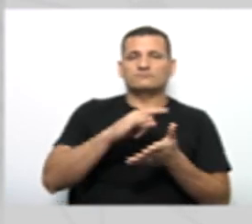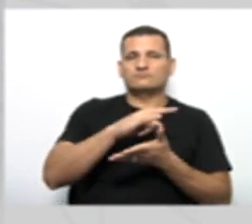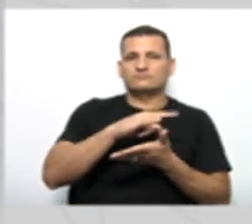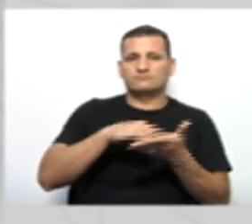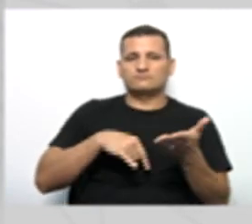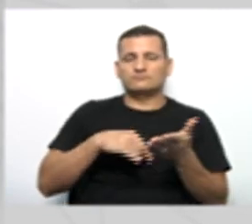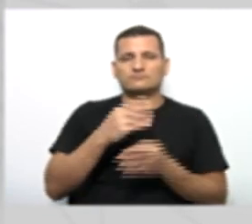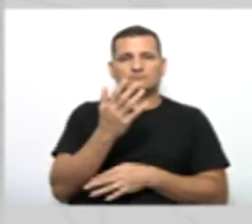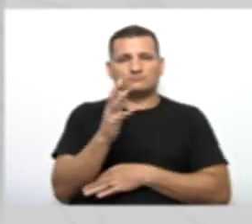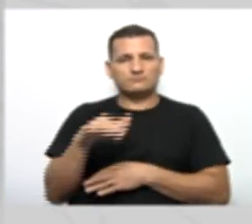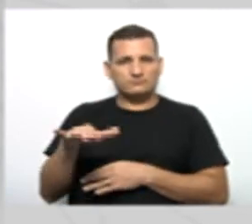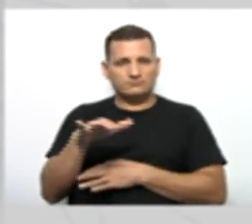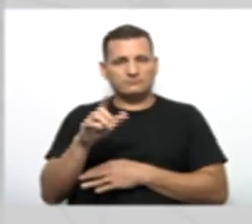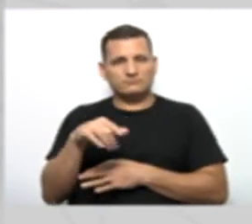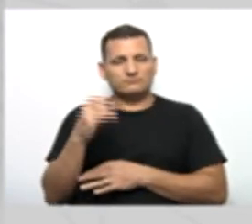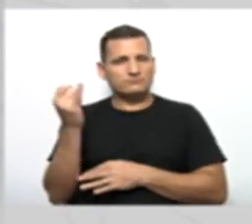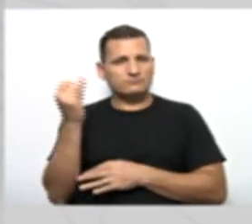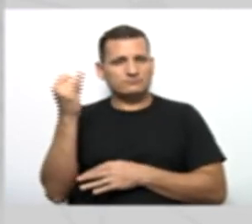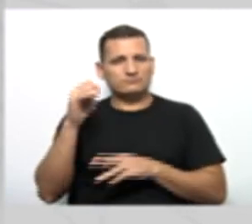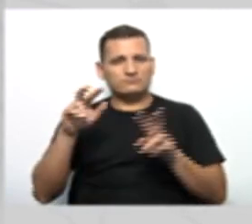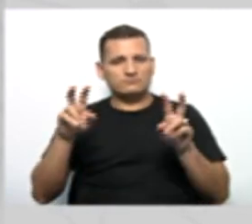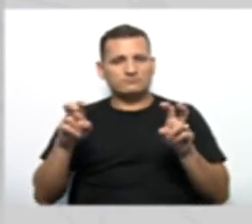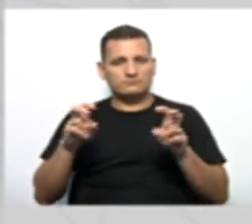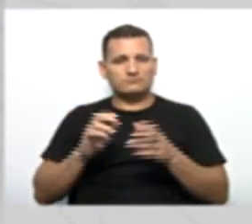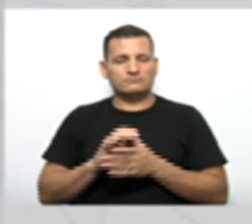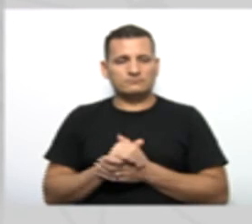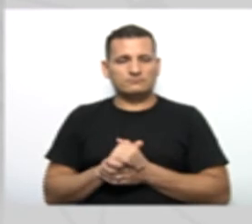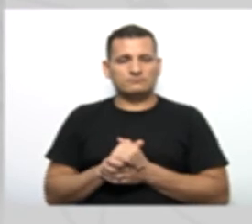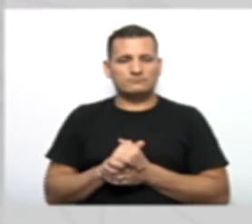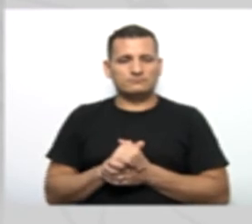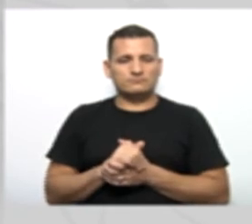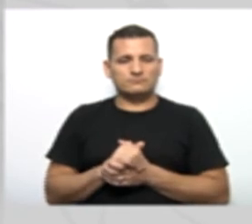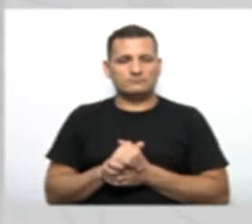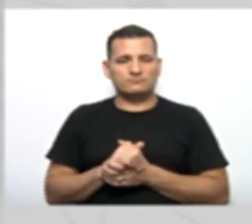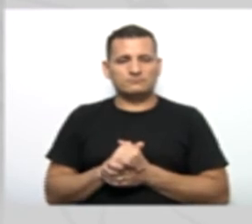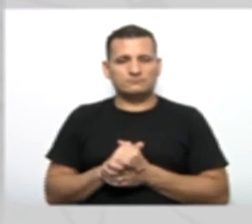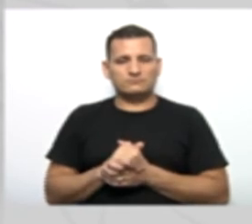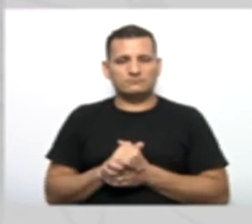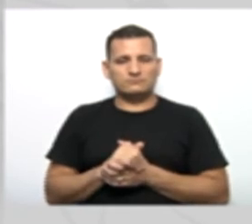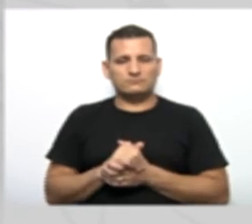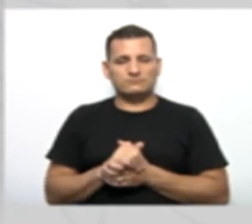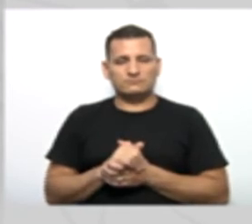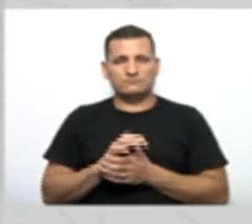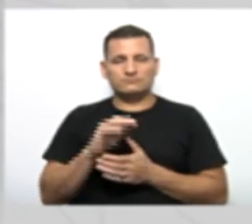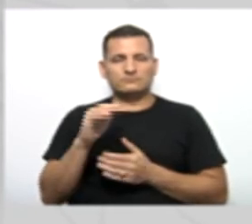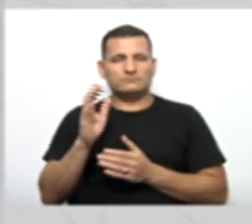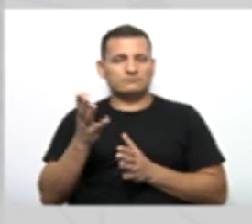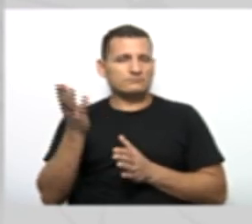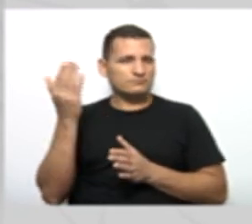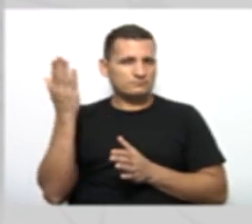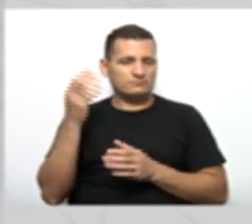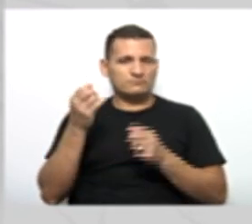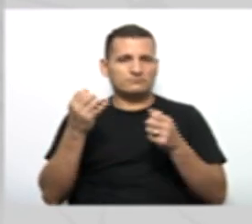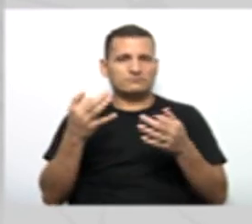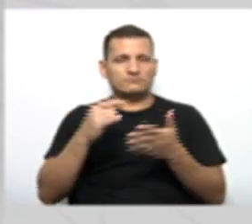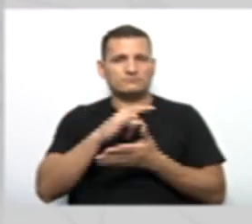aula. Bom, a certificação ambiental, nós falamos aqui em algumas aulas anteriores,